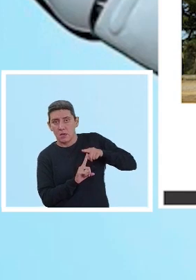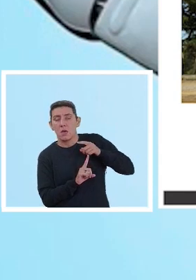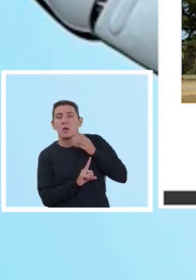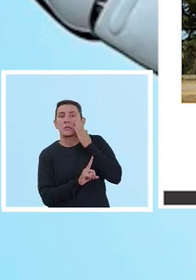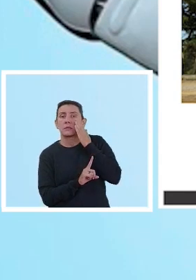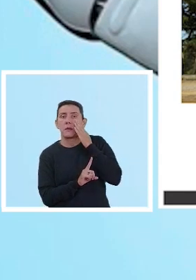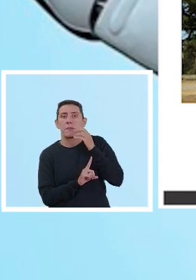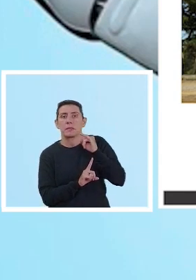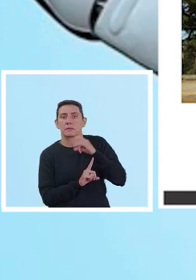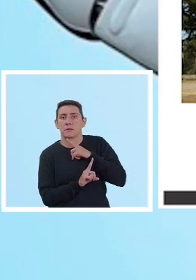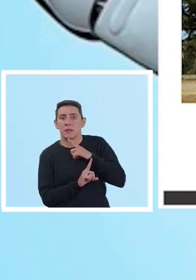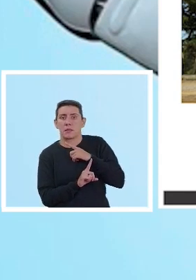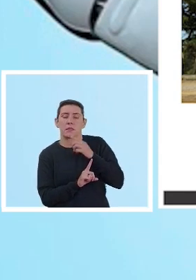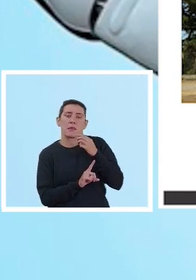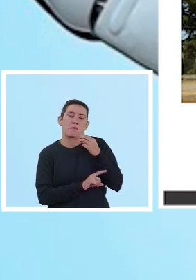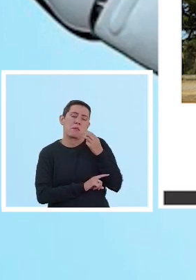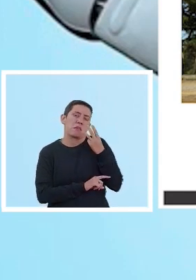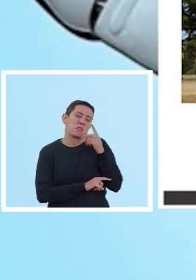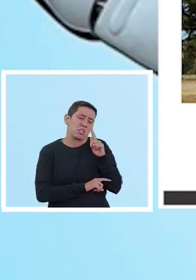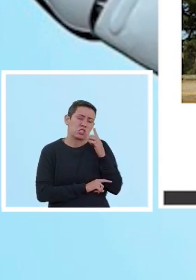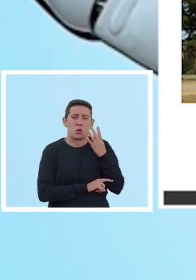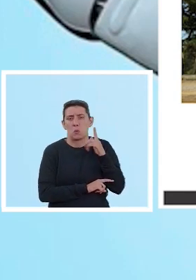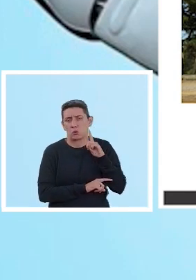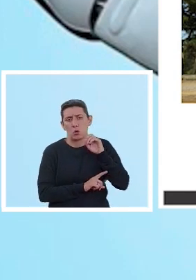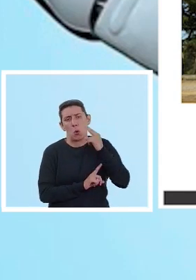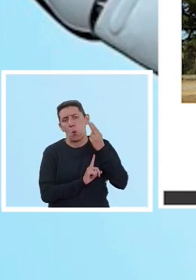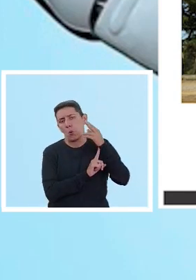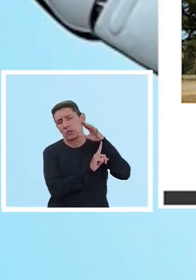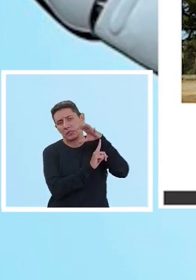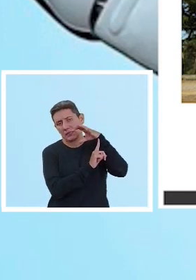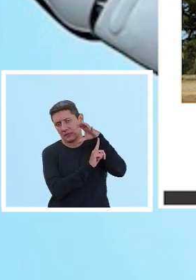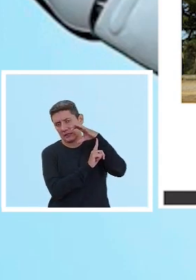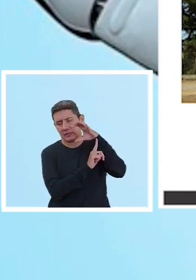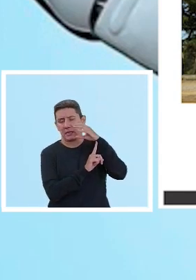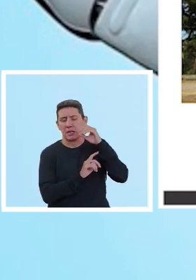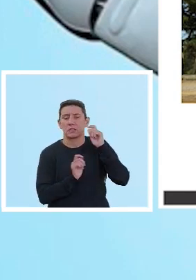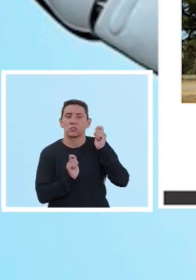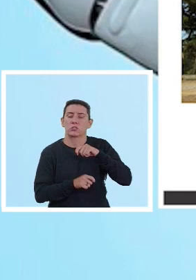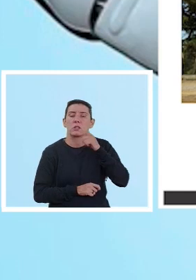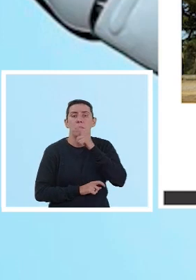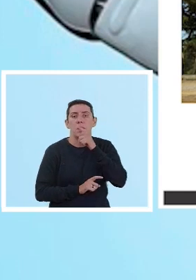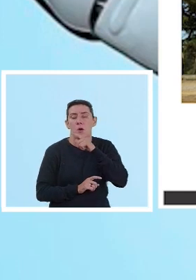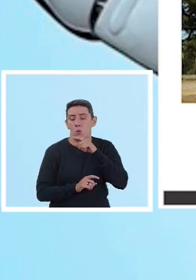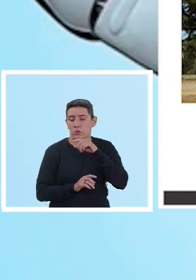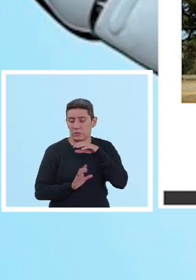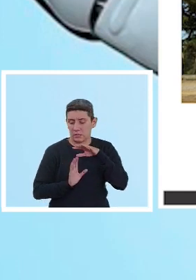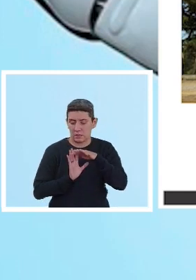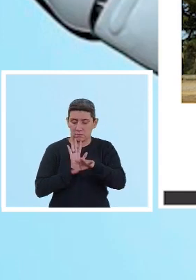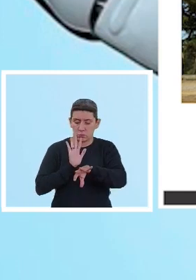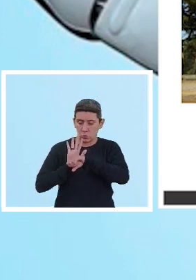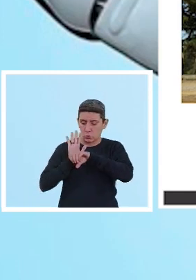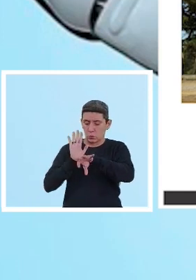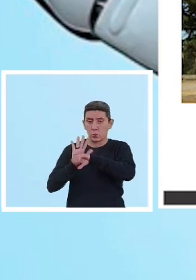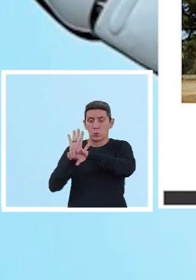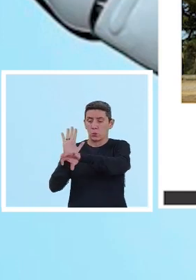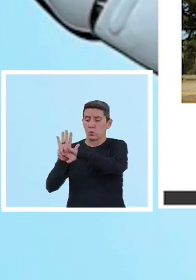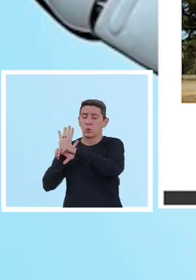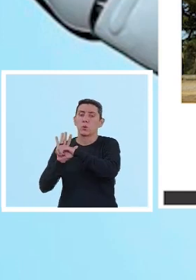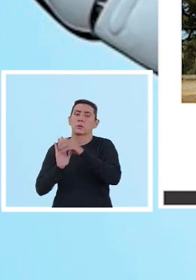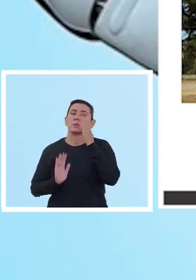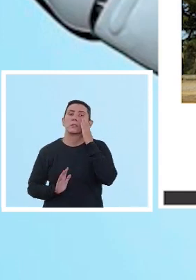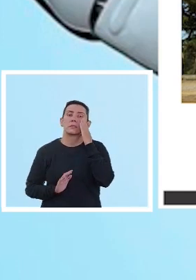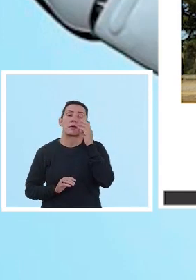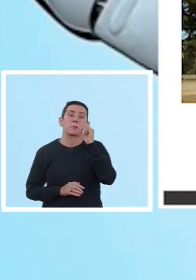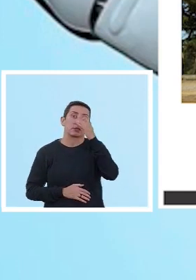via satélite 3G 4G link de internet desenvolvemos um apps e no qual qualquer pessoa hoje